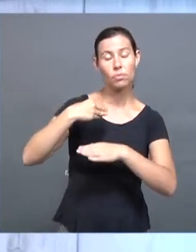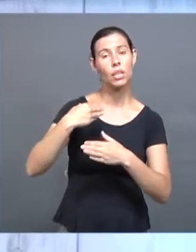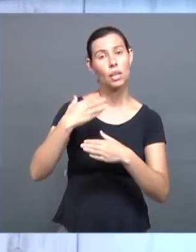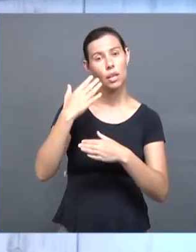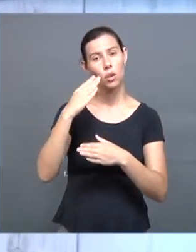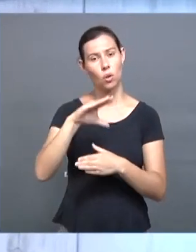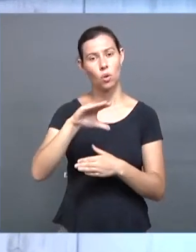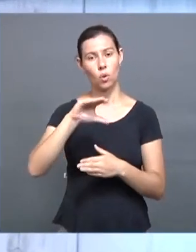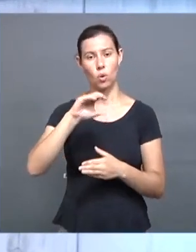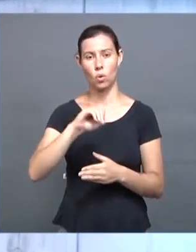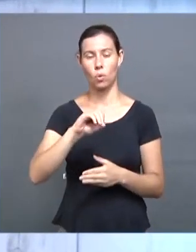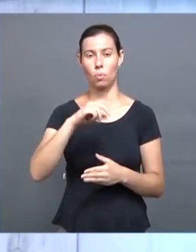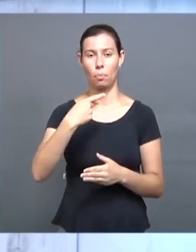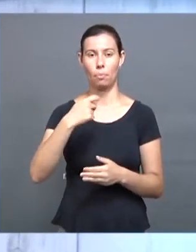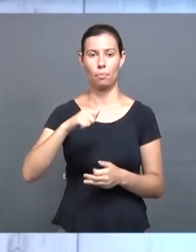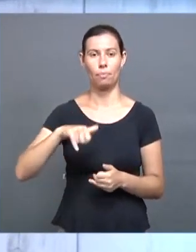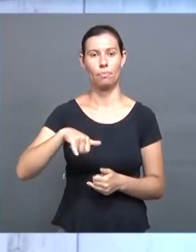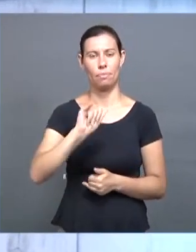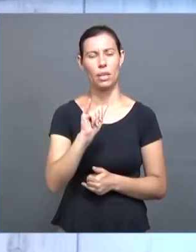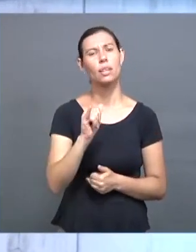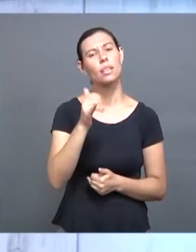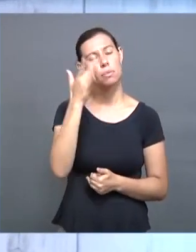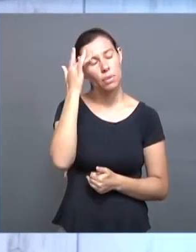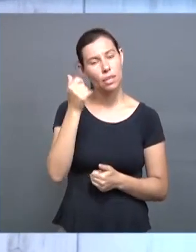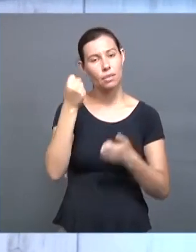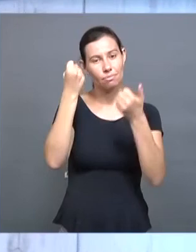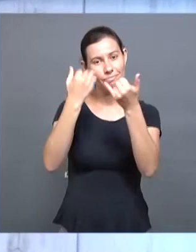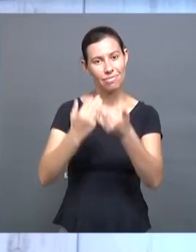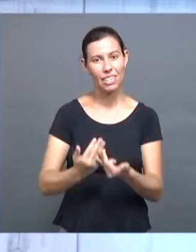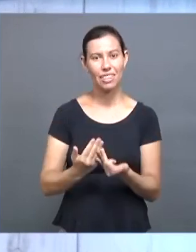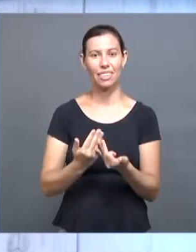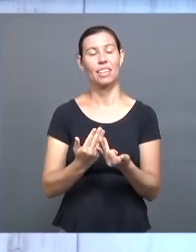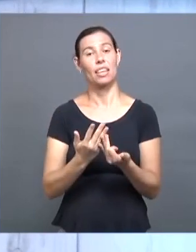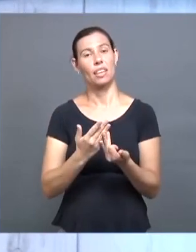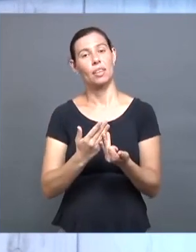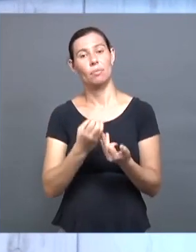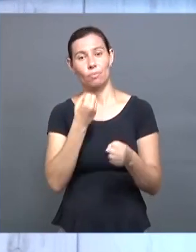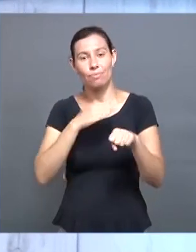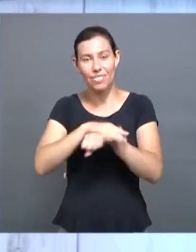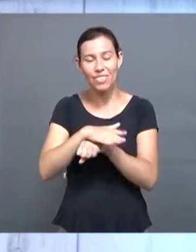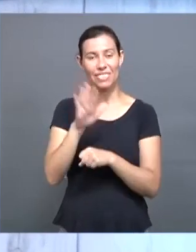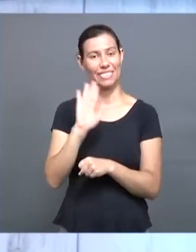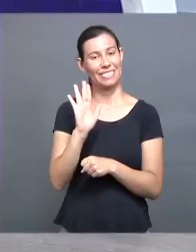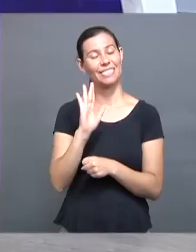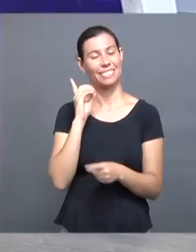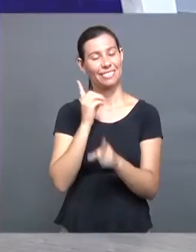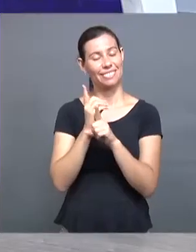amanhã vamos falar sobre o assunto. Para você, uma ótima noite e te espero amanhã.